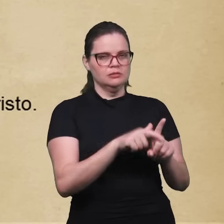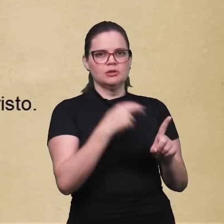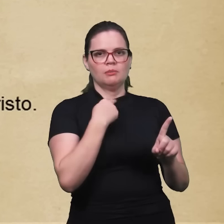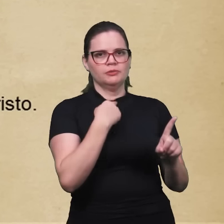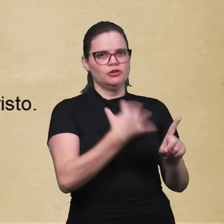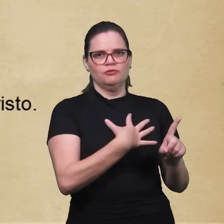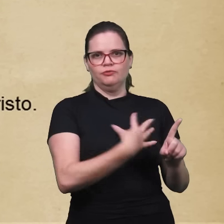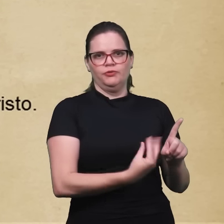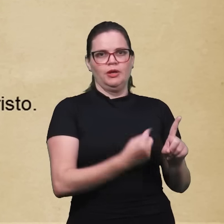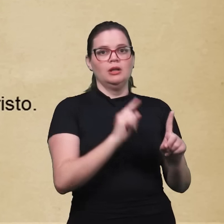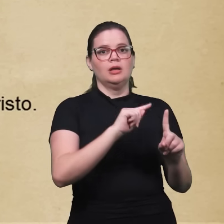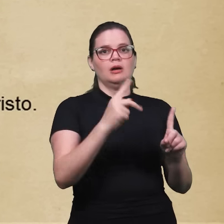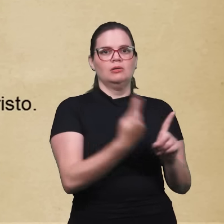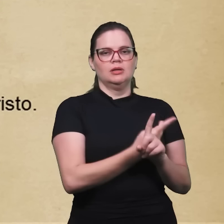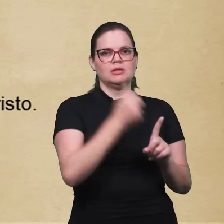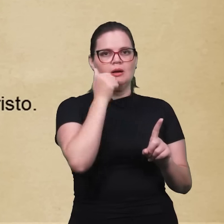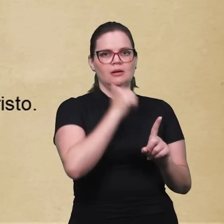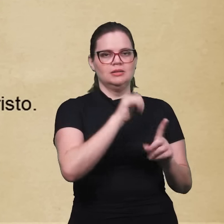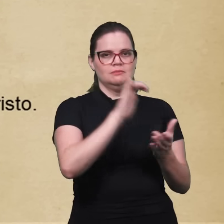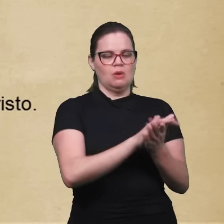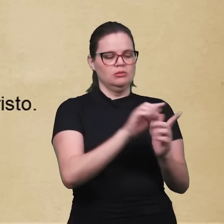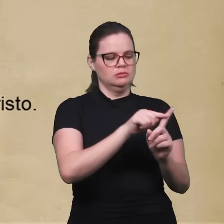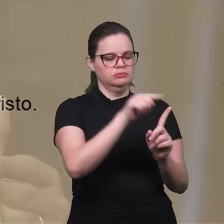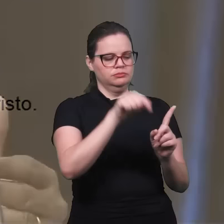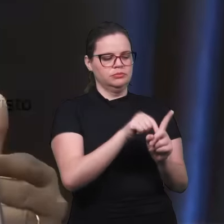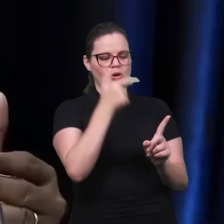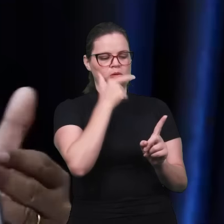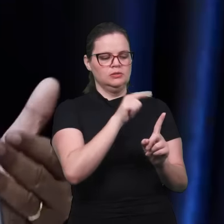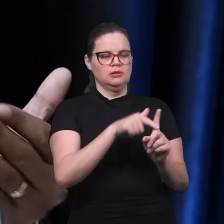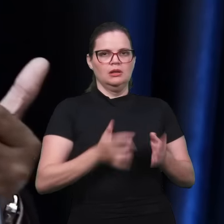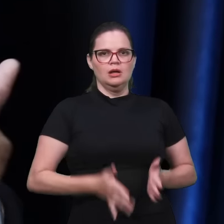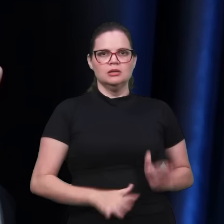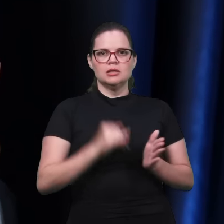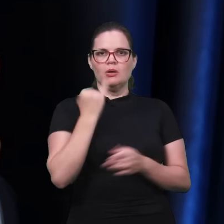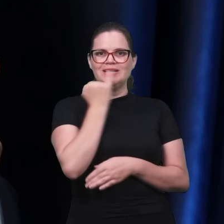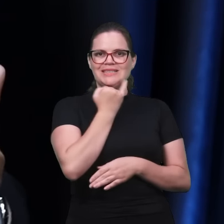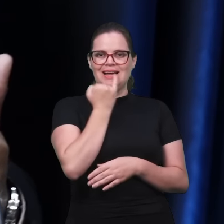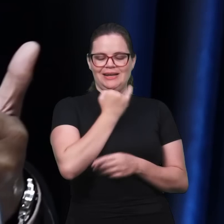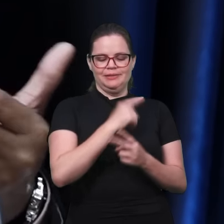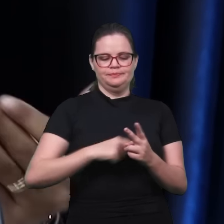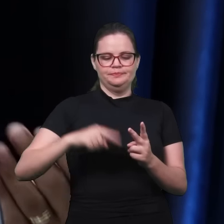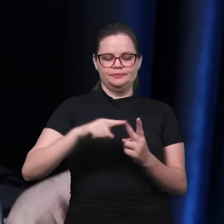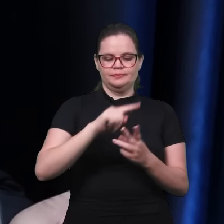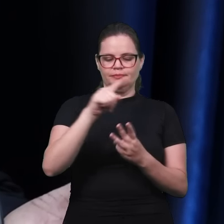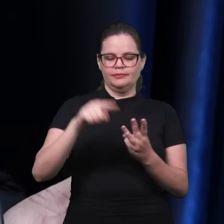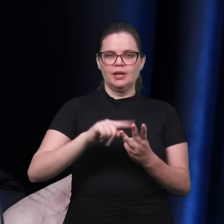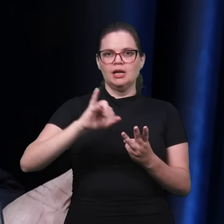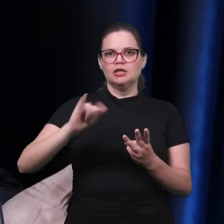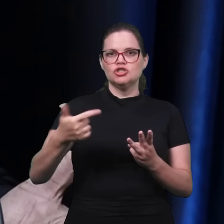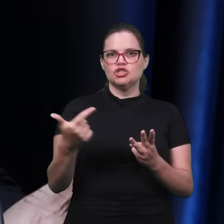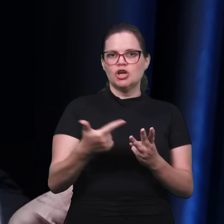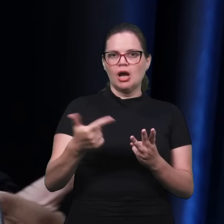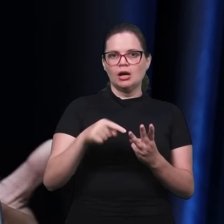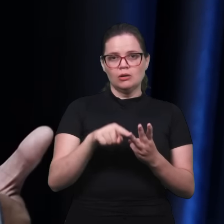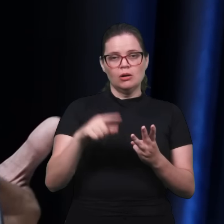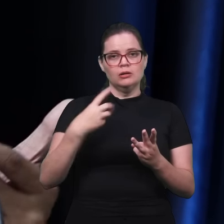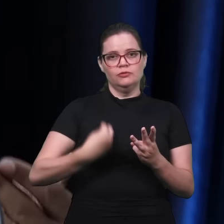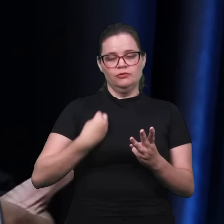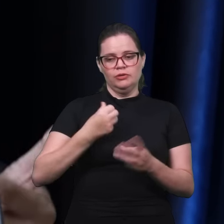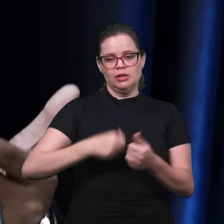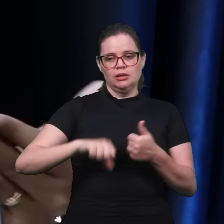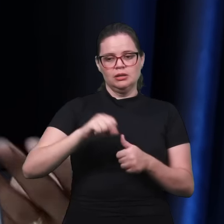da promessa. Jacó foi aquele que foi o enganador, mas que teve a vida transformada. E nós